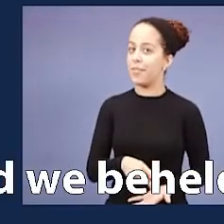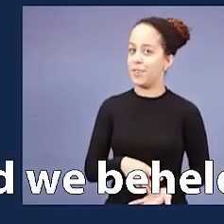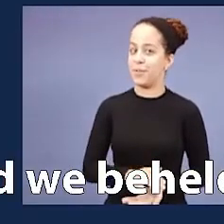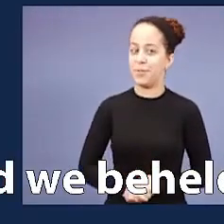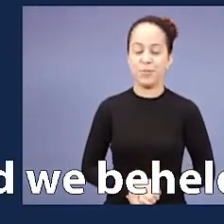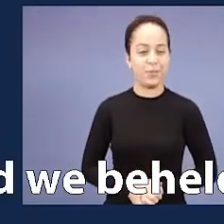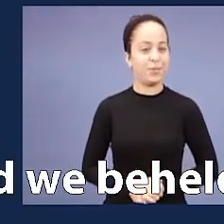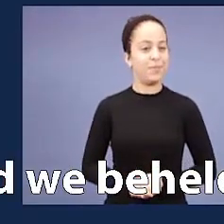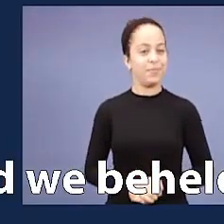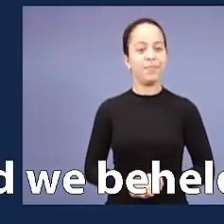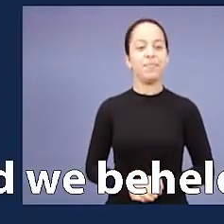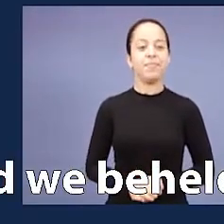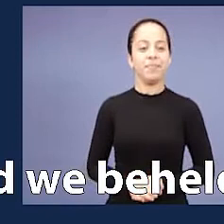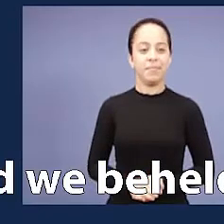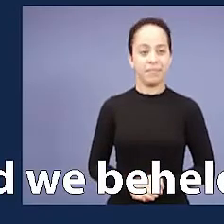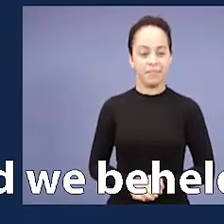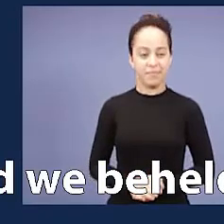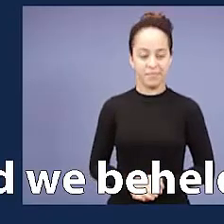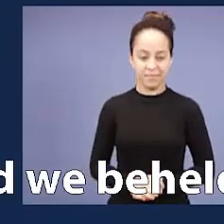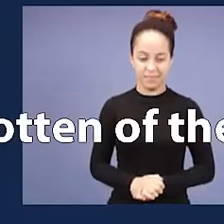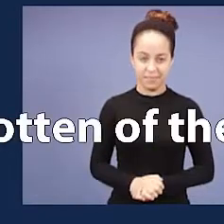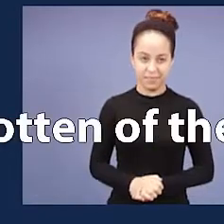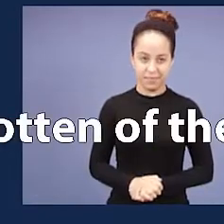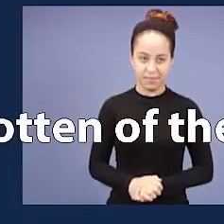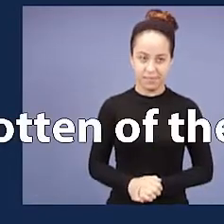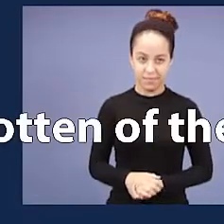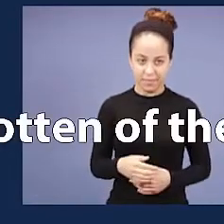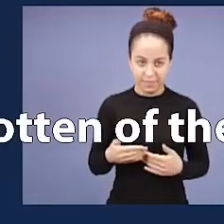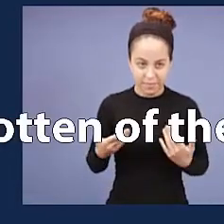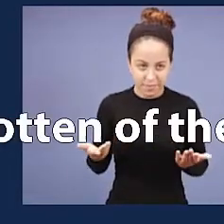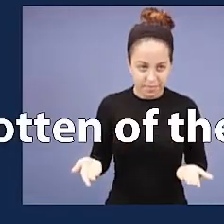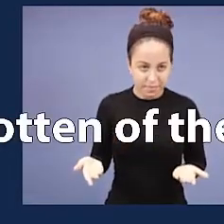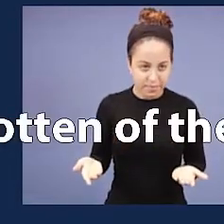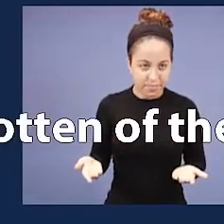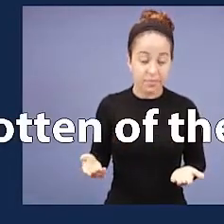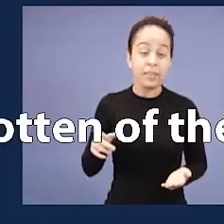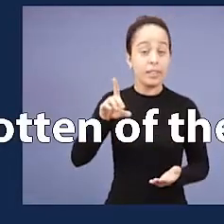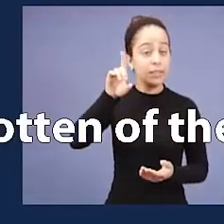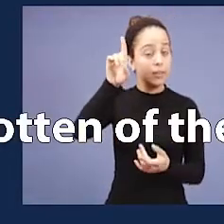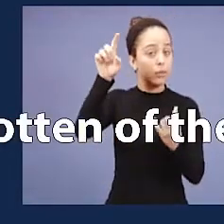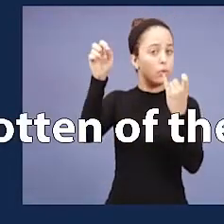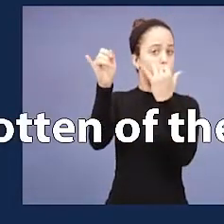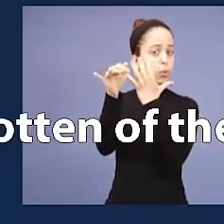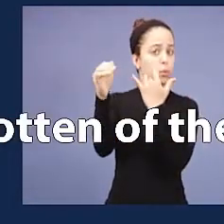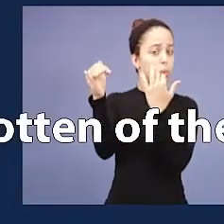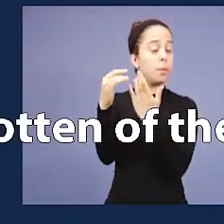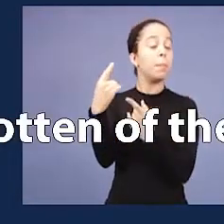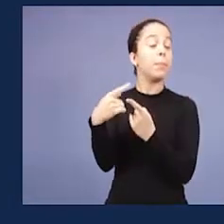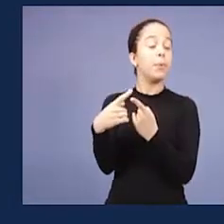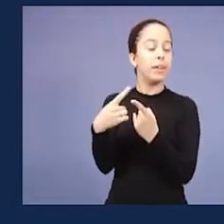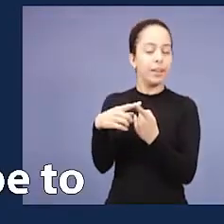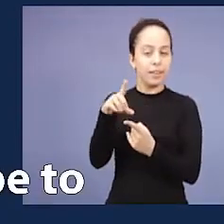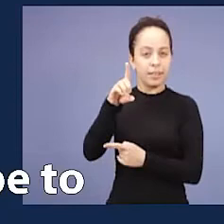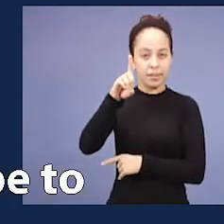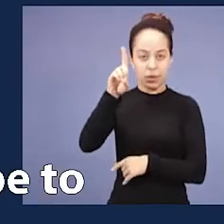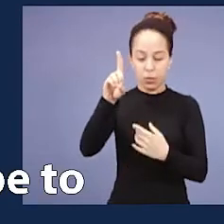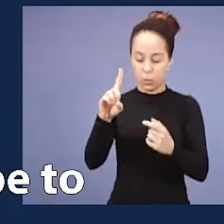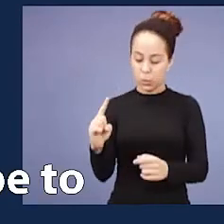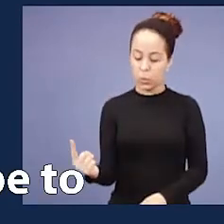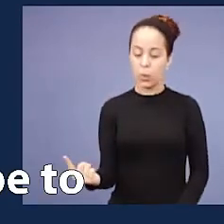habitou entre nós e vimos a sua glória como a glória do níger do pai